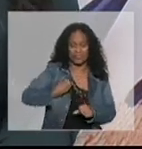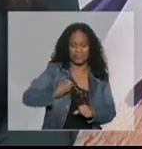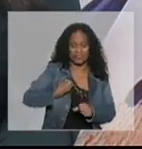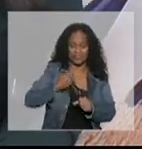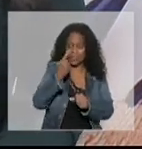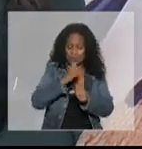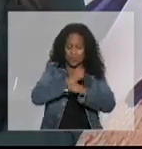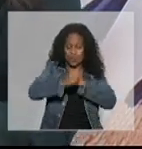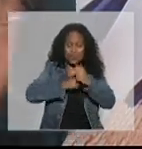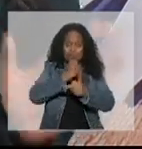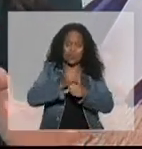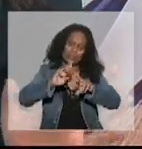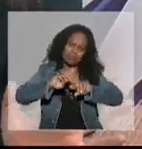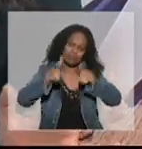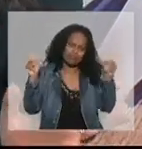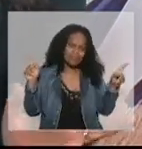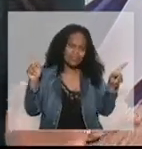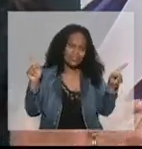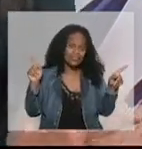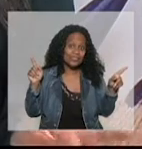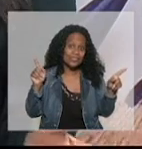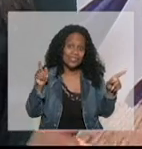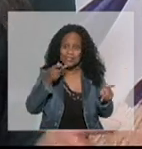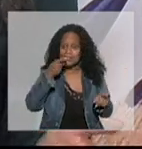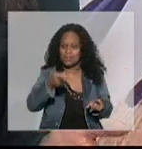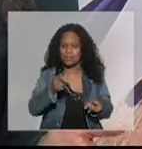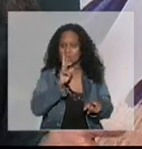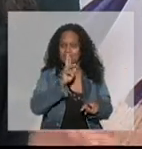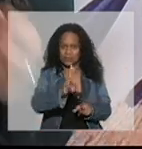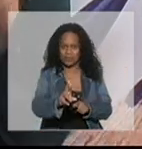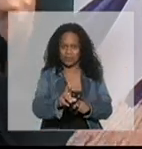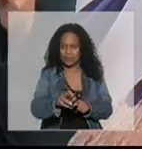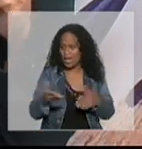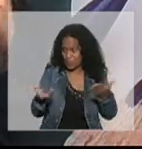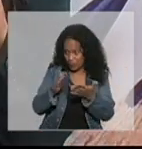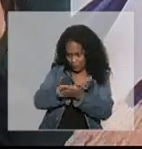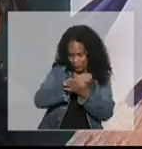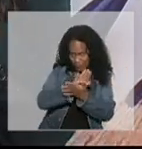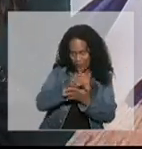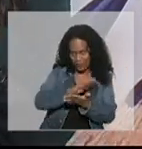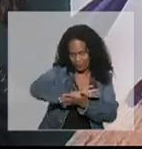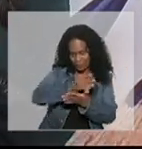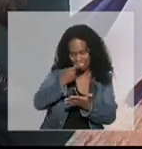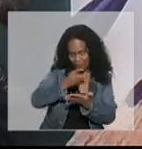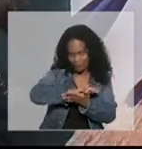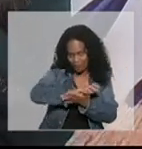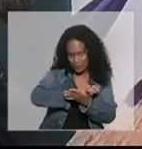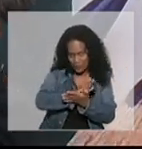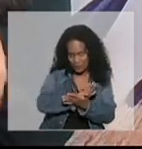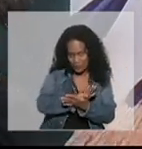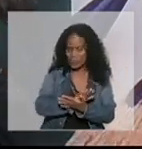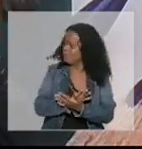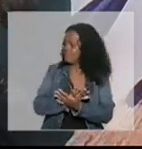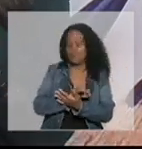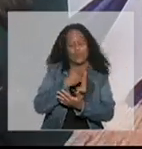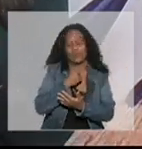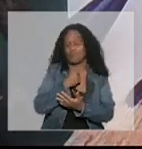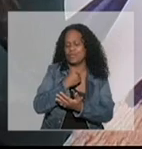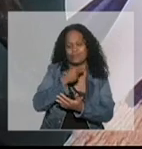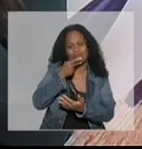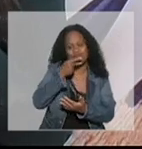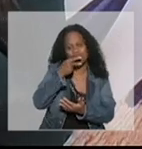vida, encontra comigo daqui a um ano, de repente não vai ser a mesma coisa. É verdade. Não é isso? Vamos falar de preconceito? Marcos estava falando no intervalo, olha, a gente não